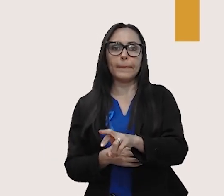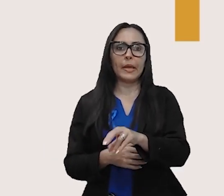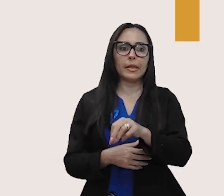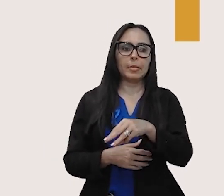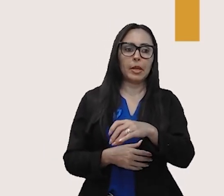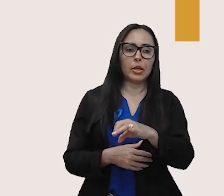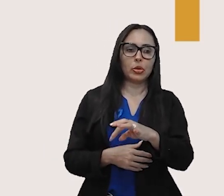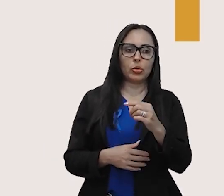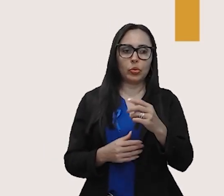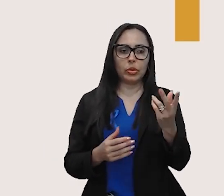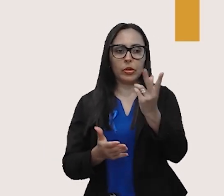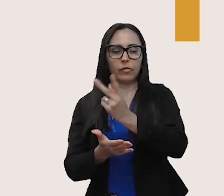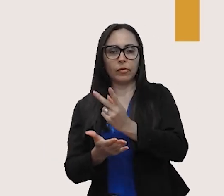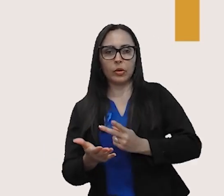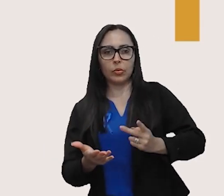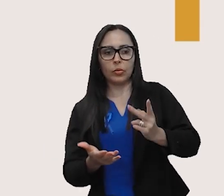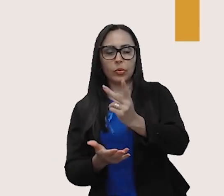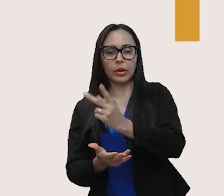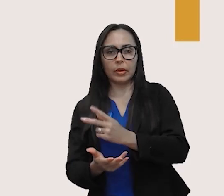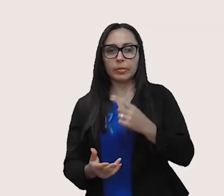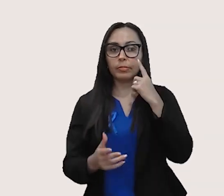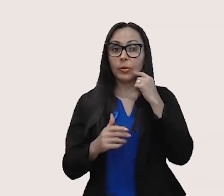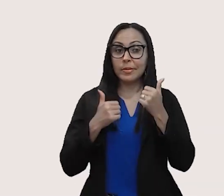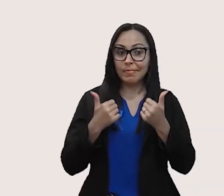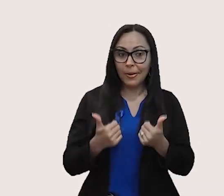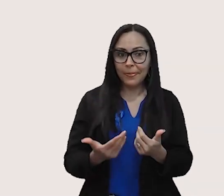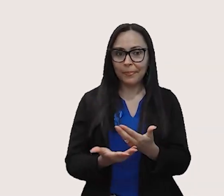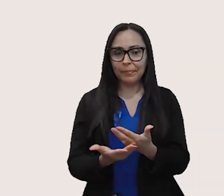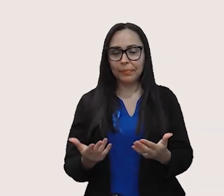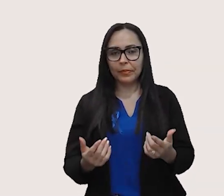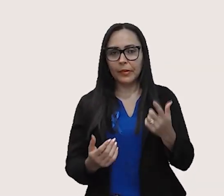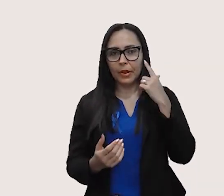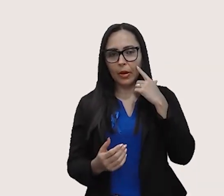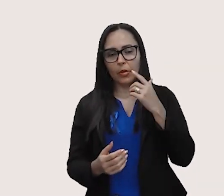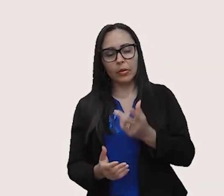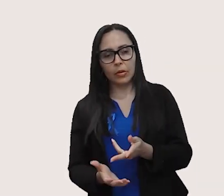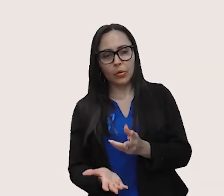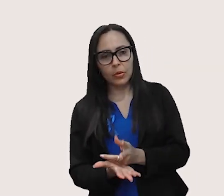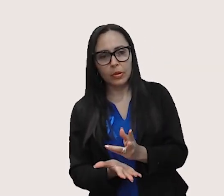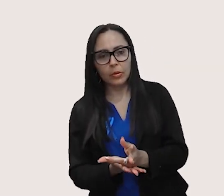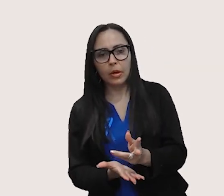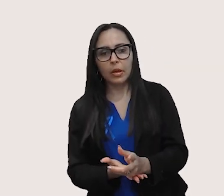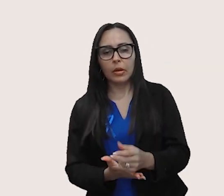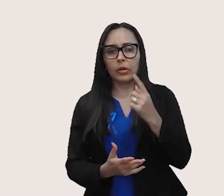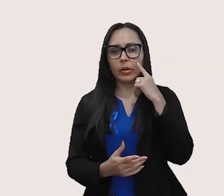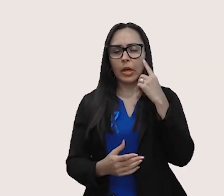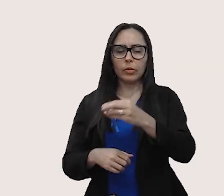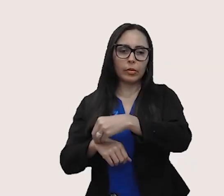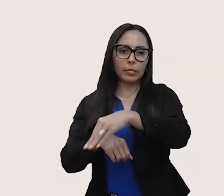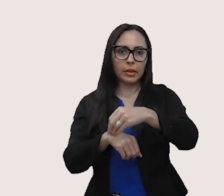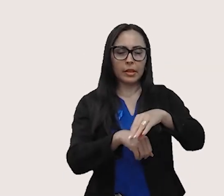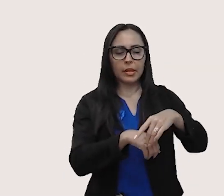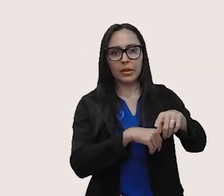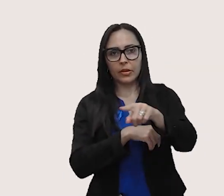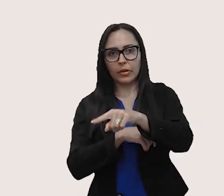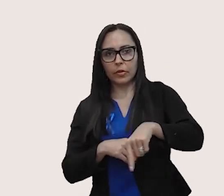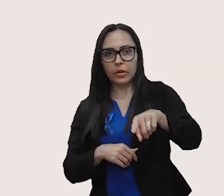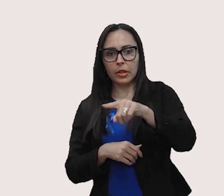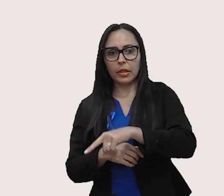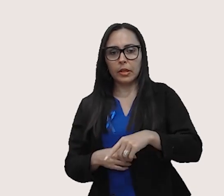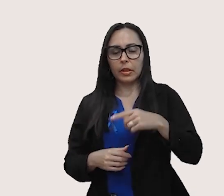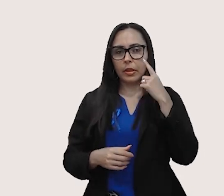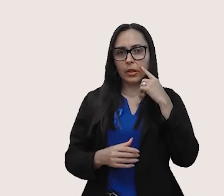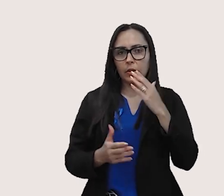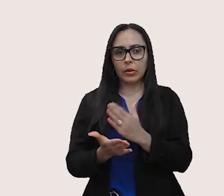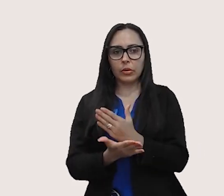perímetro de figuras planas. Pois é, meu povo, segue na tela geral que eu quero compartilhar com vocês aí algumas